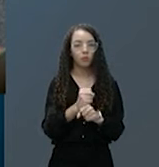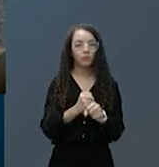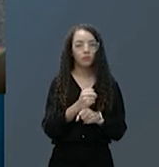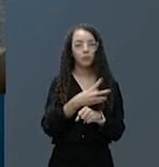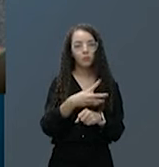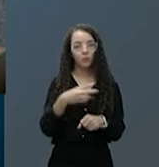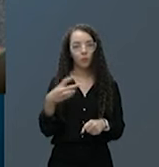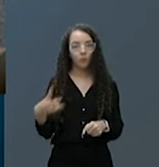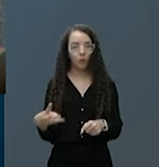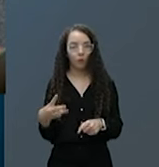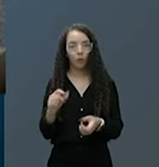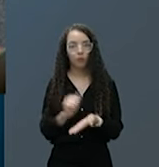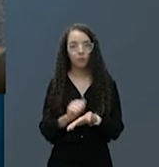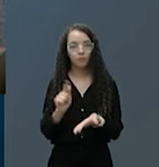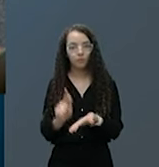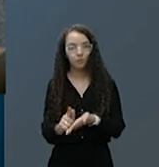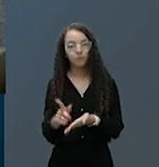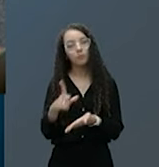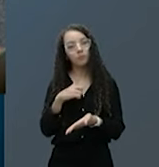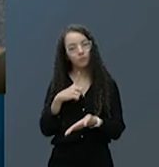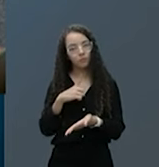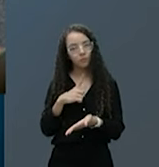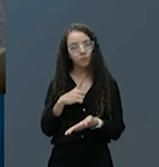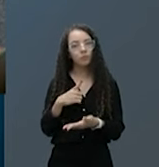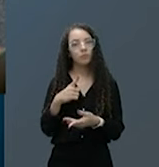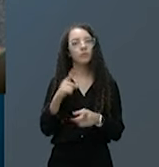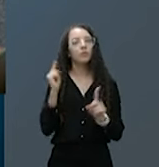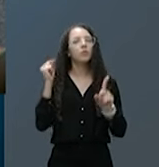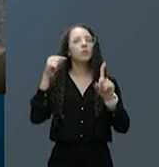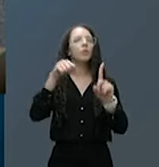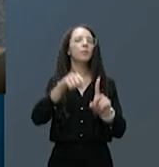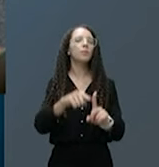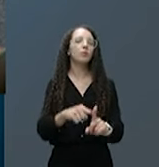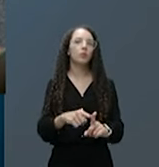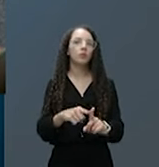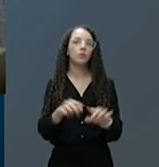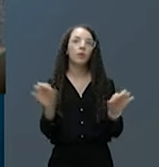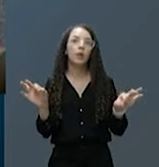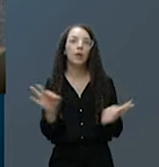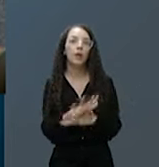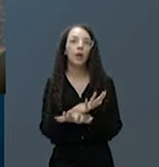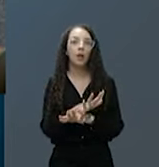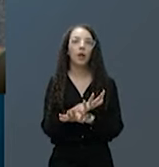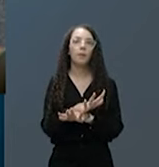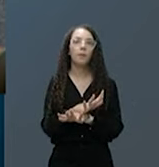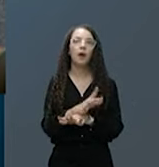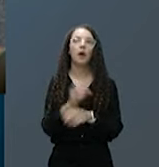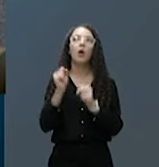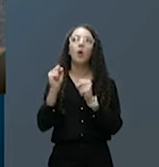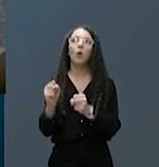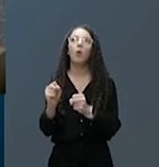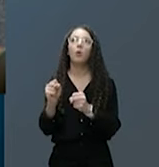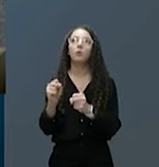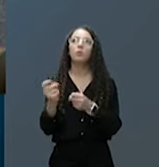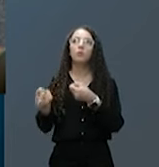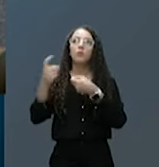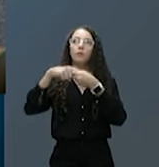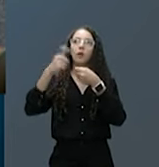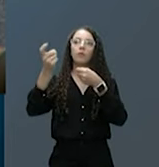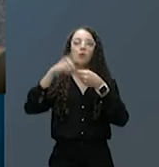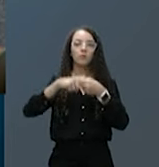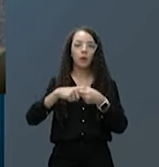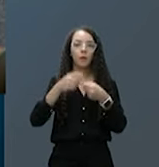quando o agravo interposto ele tem por objetivo exaurir a instância recursal ordinária a fim de permitir a interposição dos recursos especial